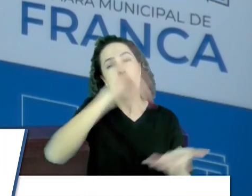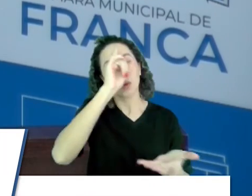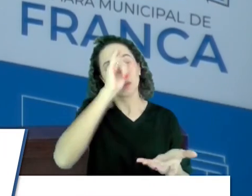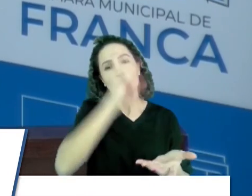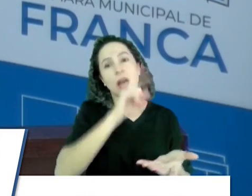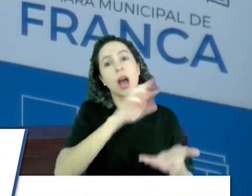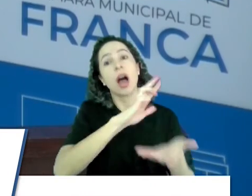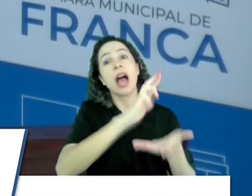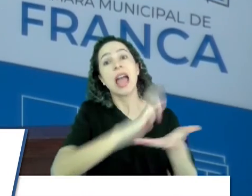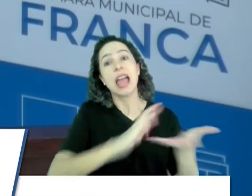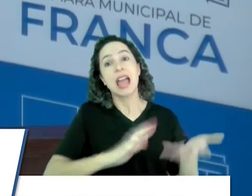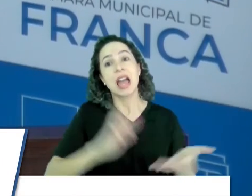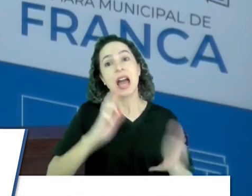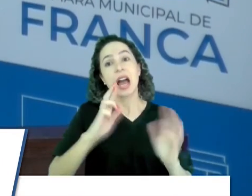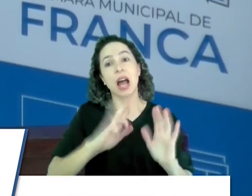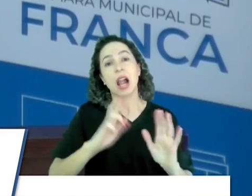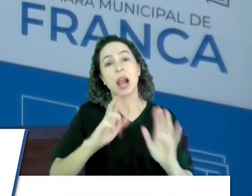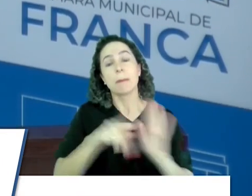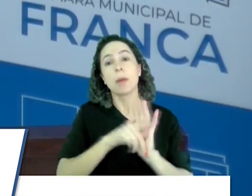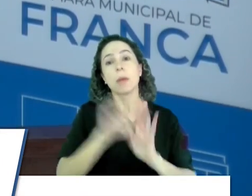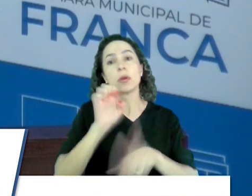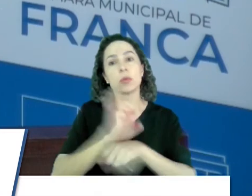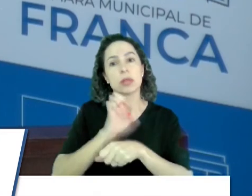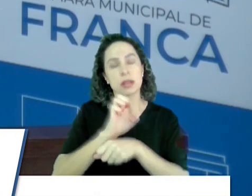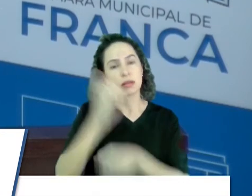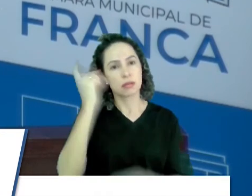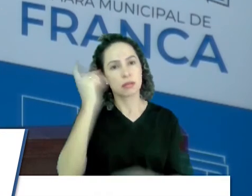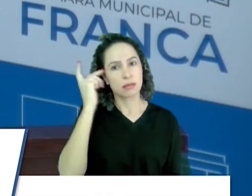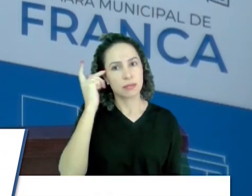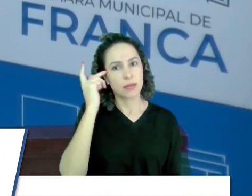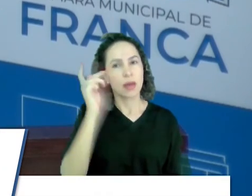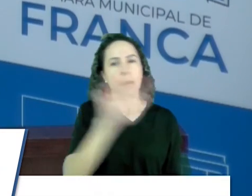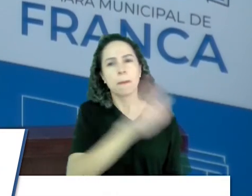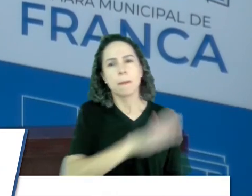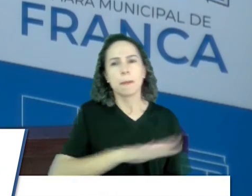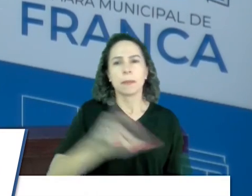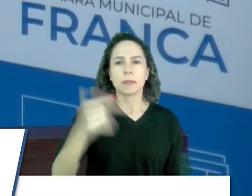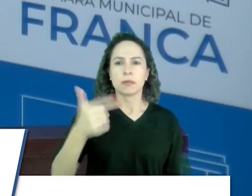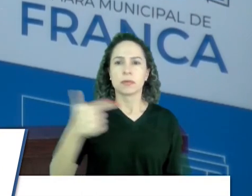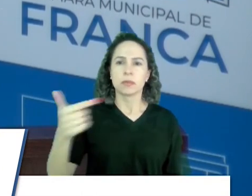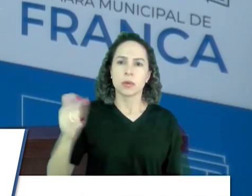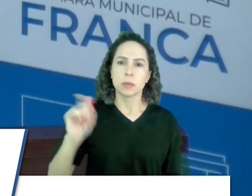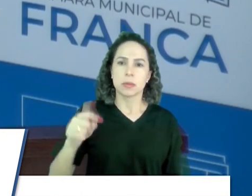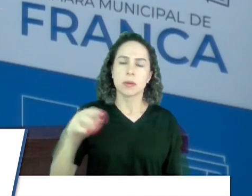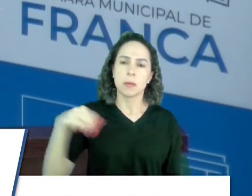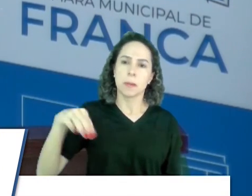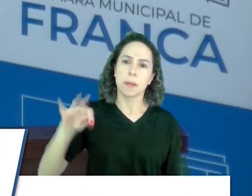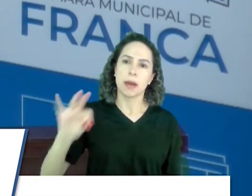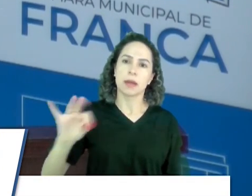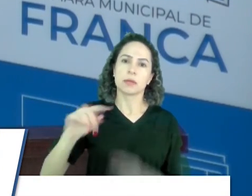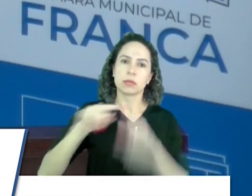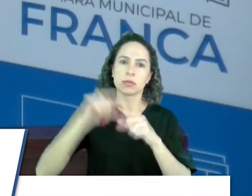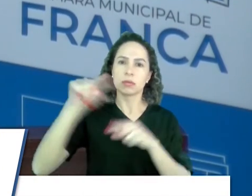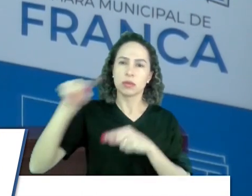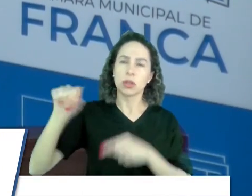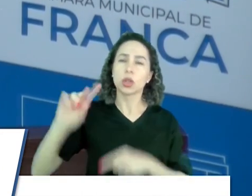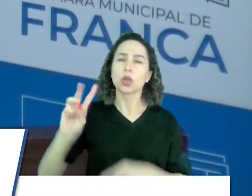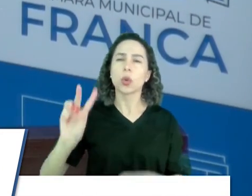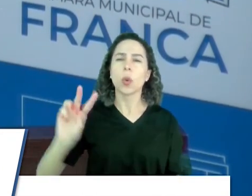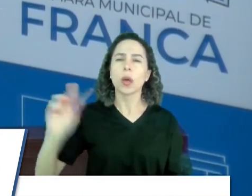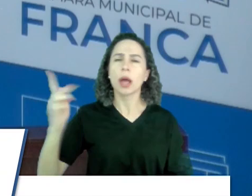regularizada do estado de São Paulo, uma área de 22 mil metros quadrados, 2 hectares.